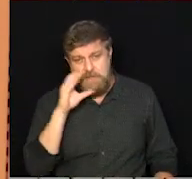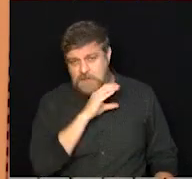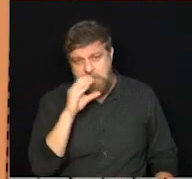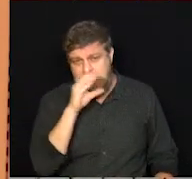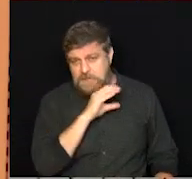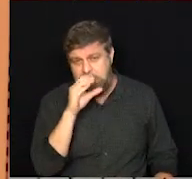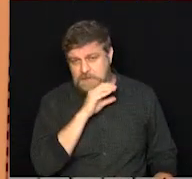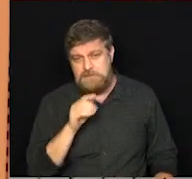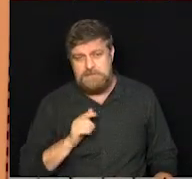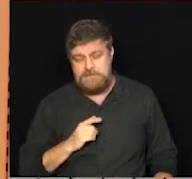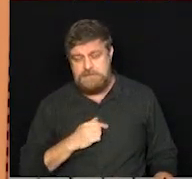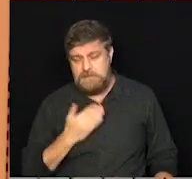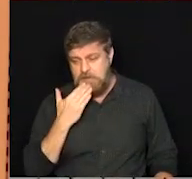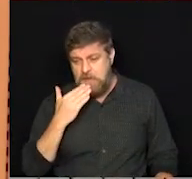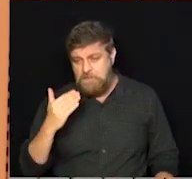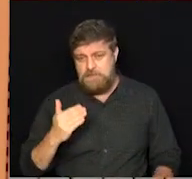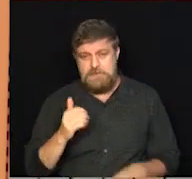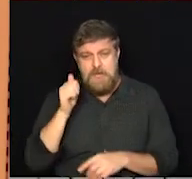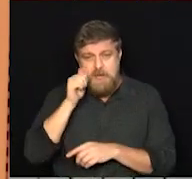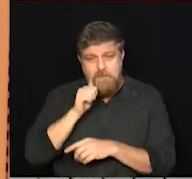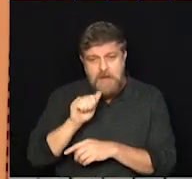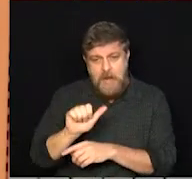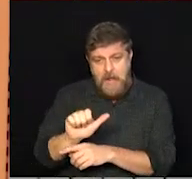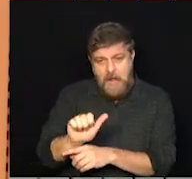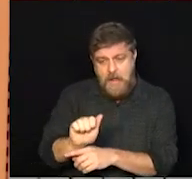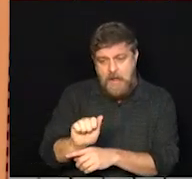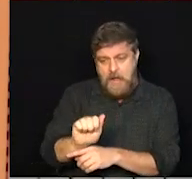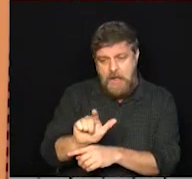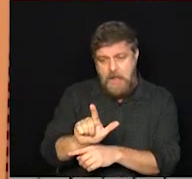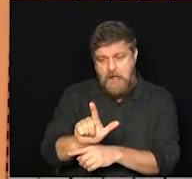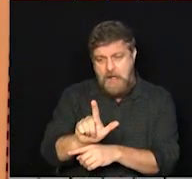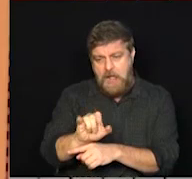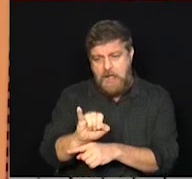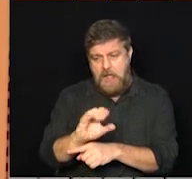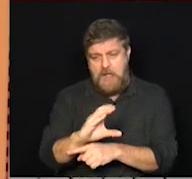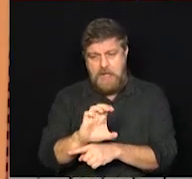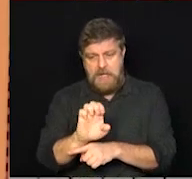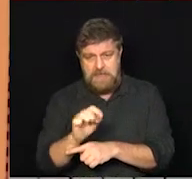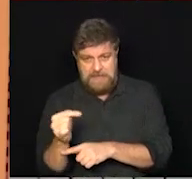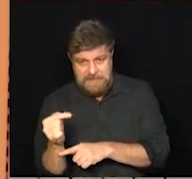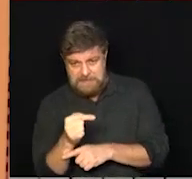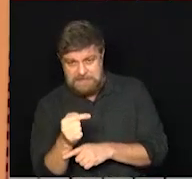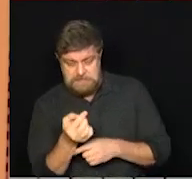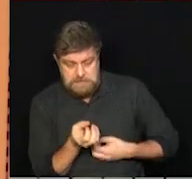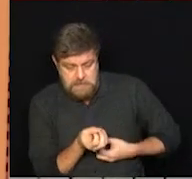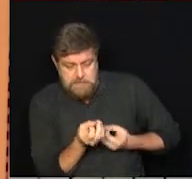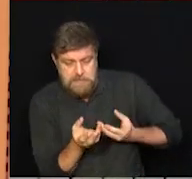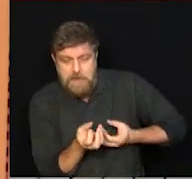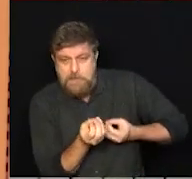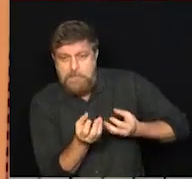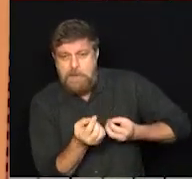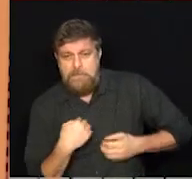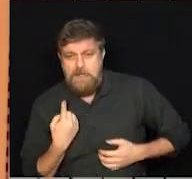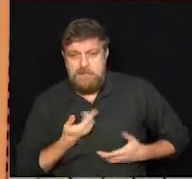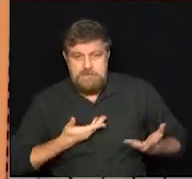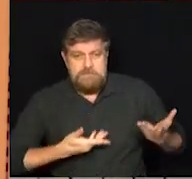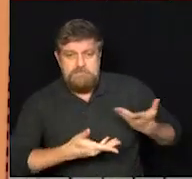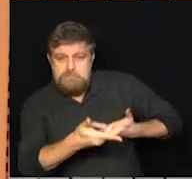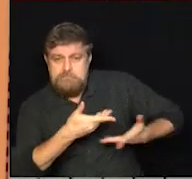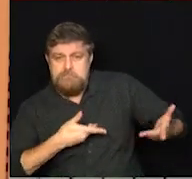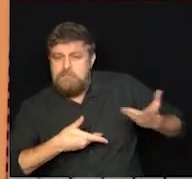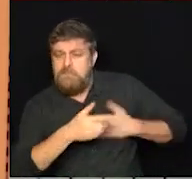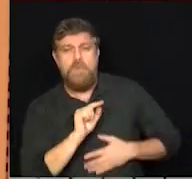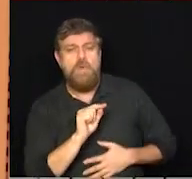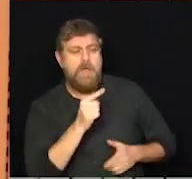para que ali se pudesse fazer essa e nos trazer essa parte nos participar